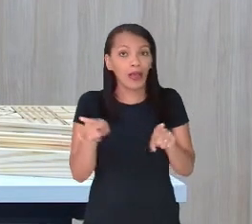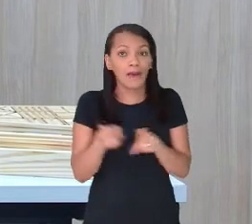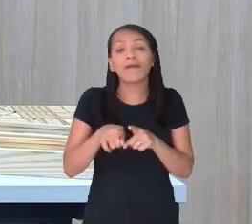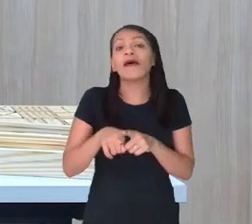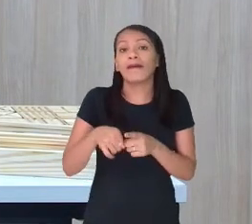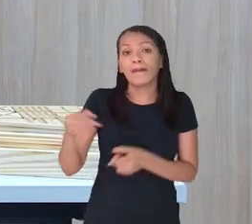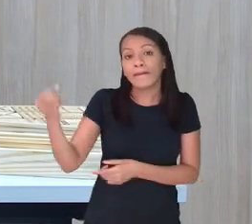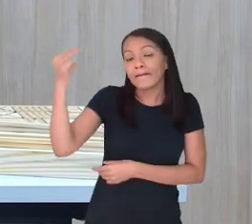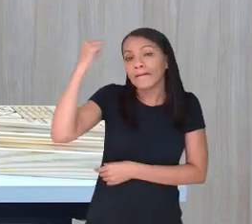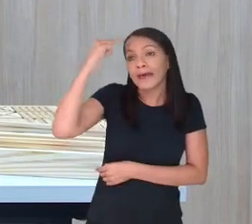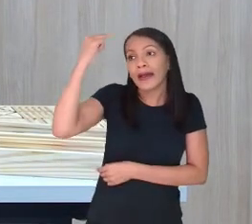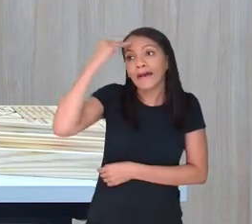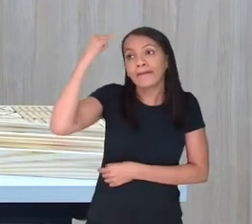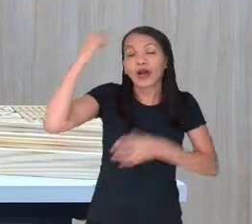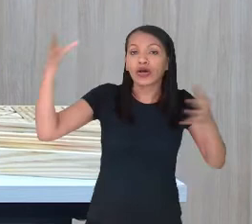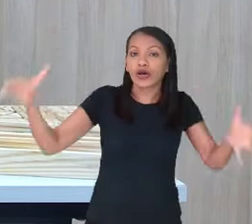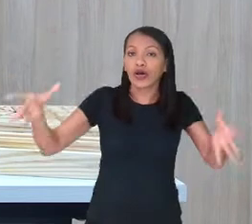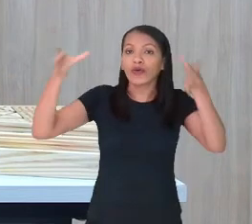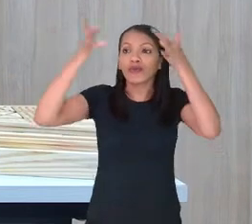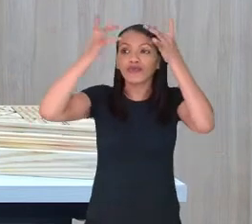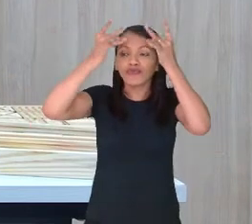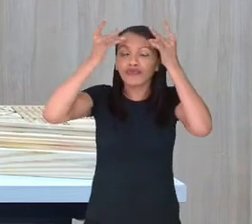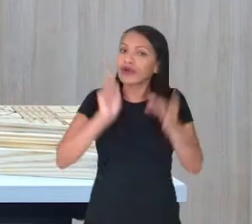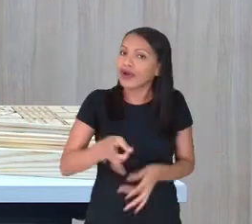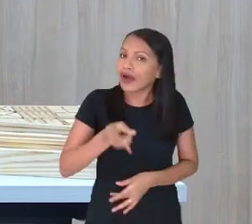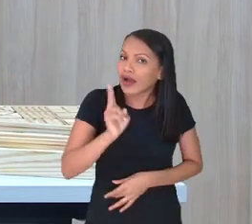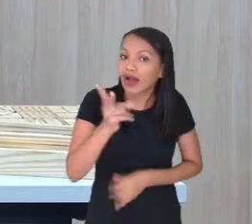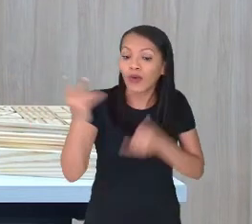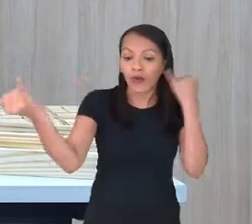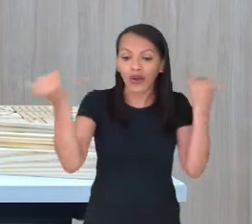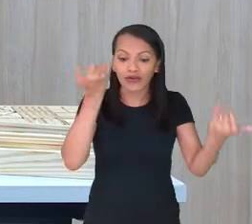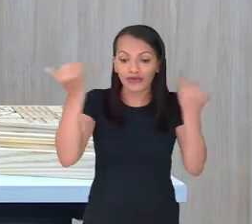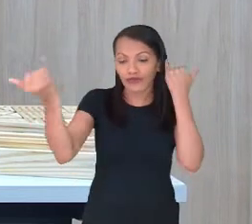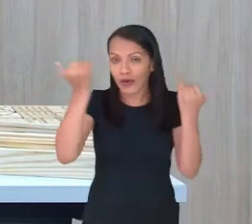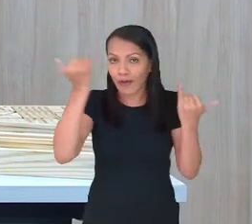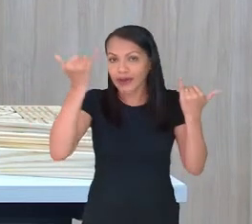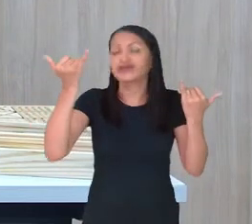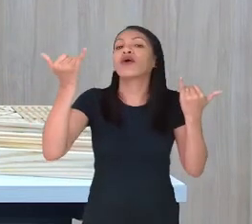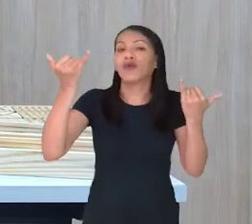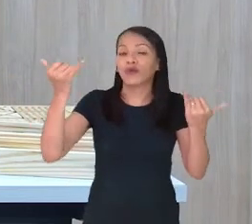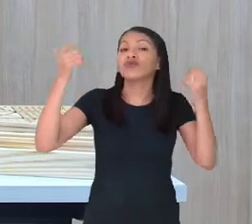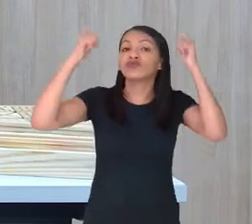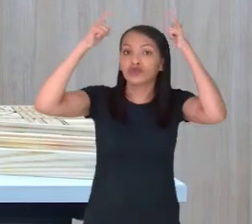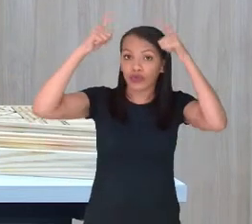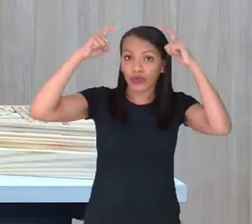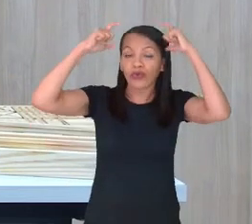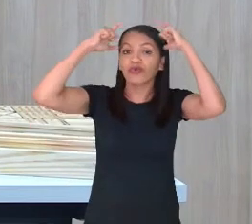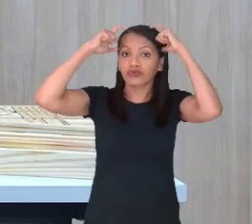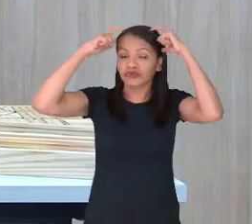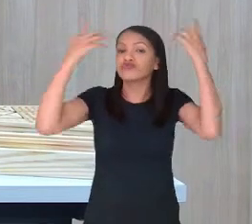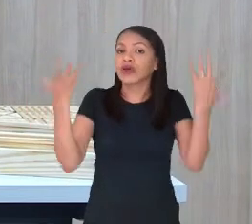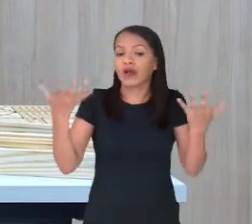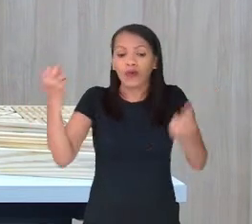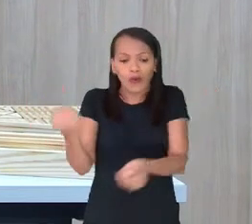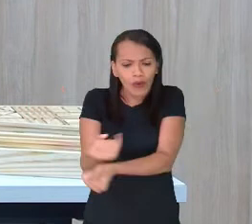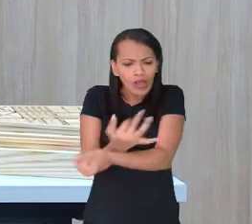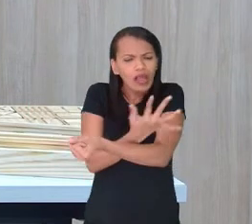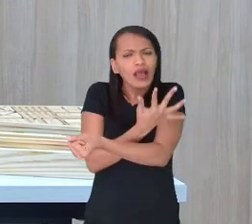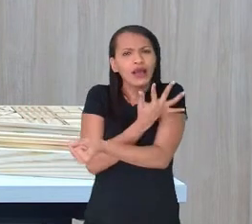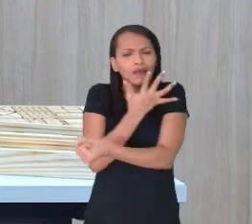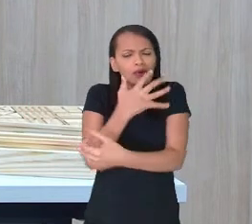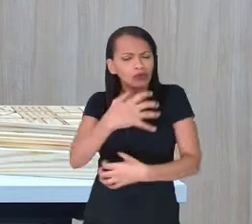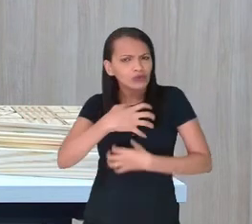longo prazo, não é? Que é a informação que o cérebro trazendo, vindo com a emoção, vindo